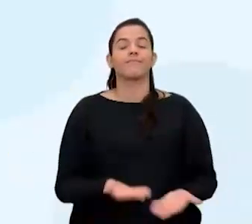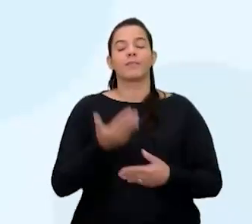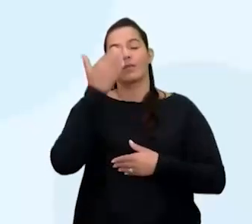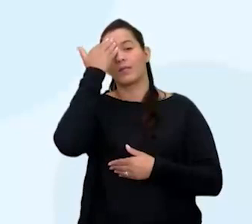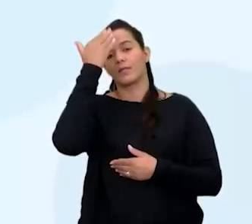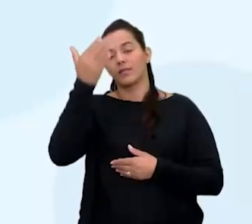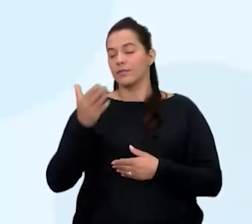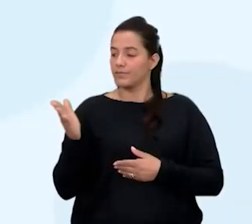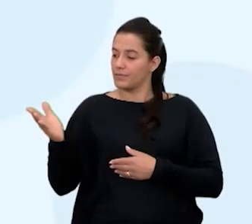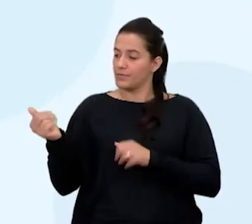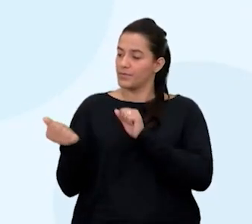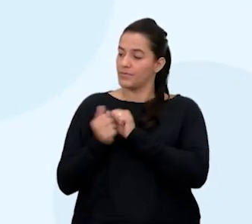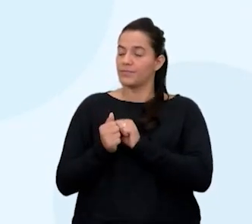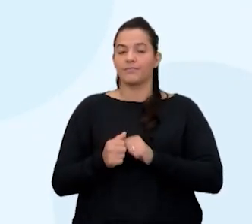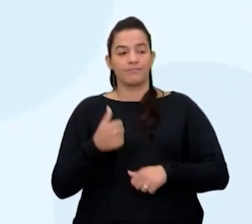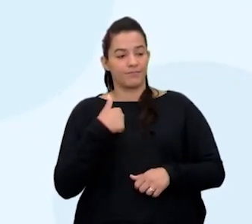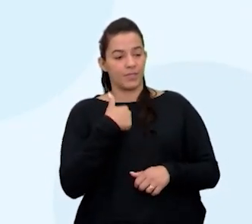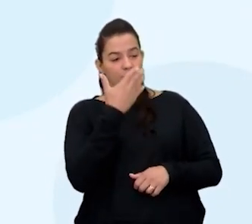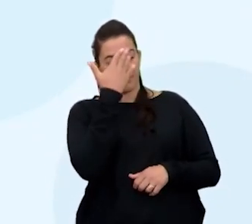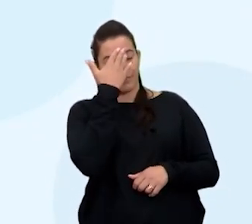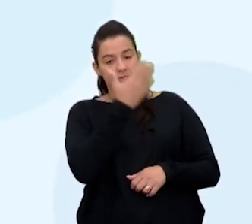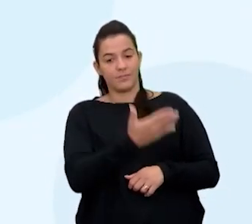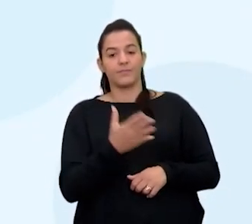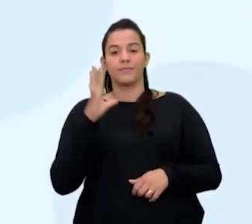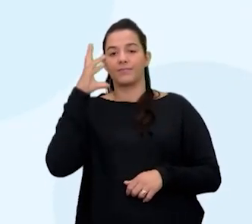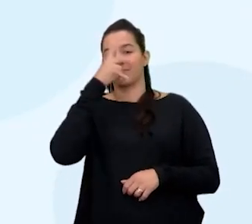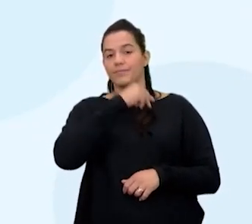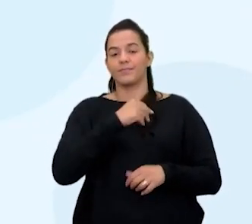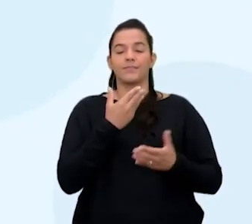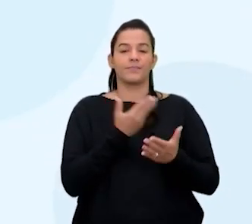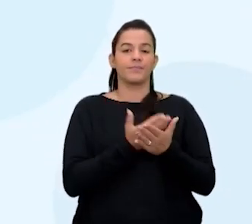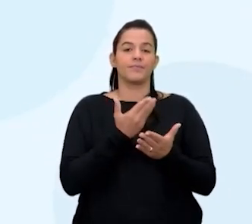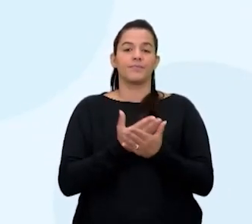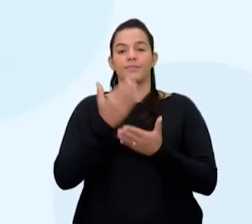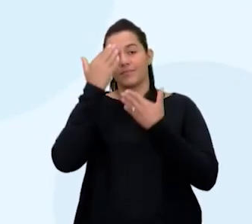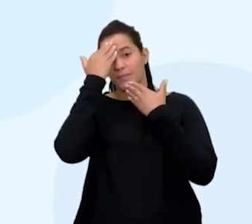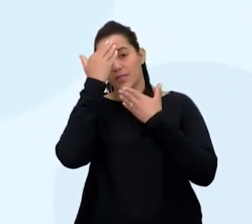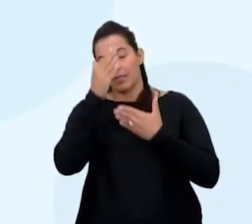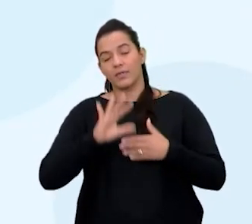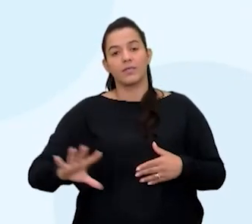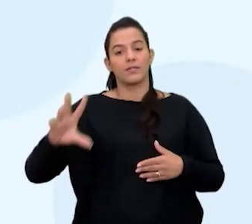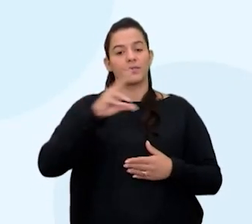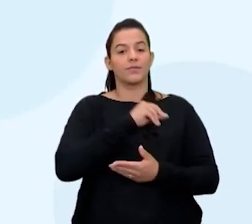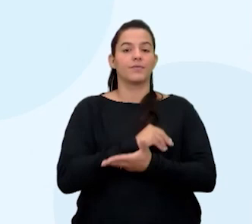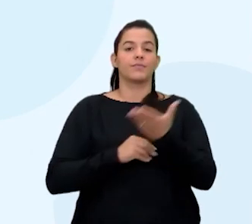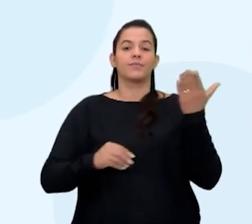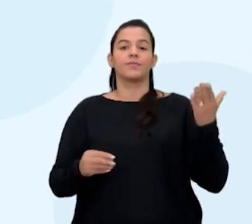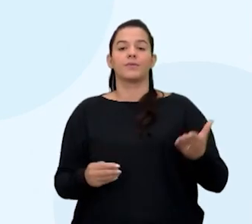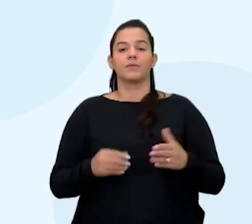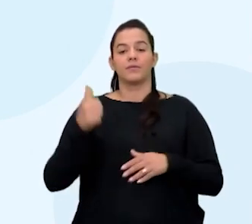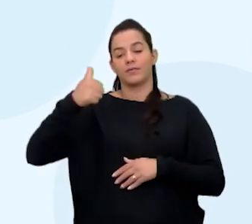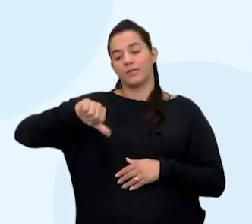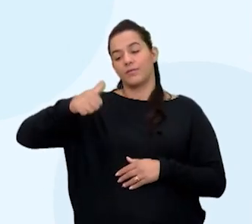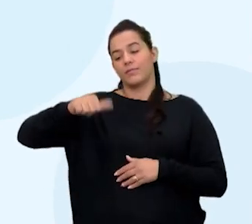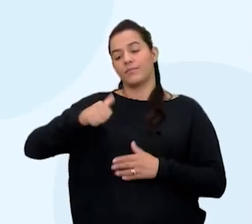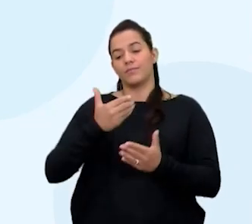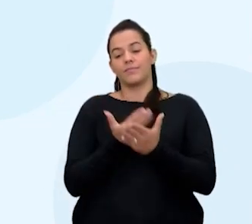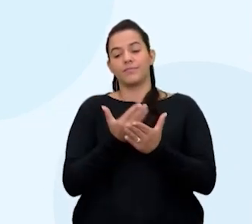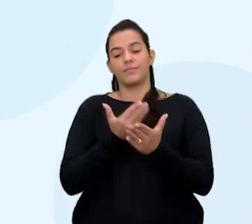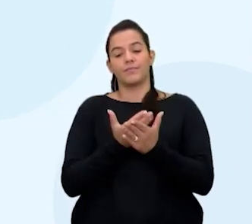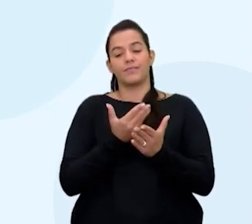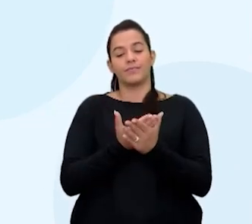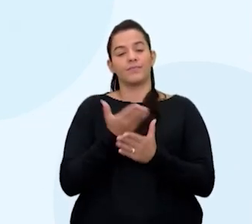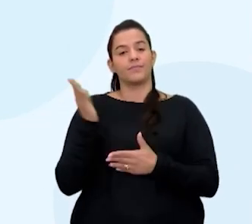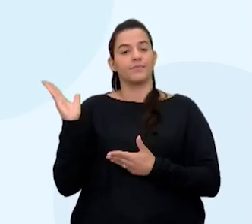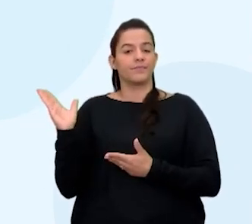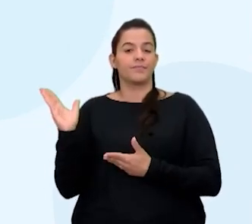agradecer a sua participação. Eu que te agradeço muito. Linda, lindíssima aula, meu amigo. Obrigada, pessoal. Façam a tarefa e não deixem